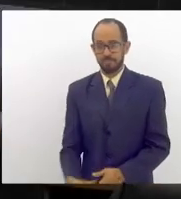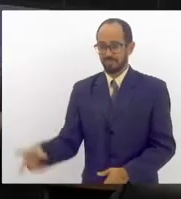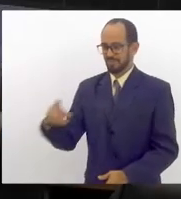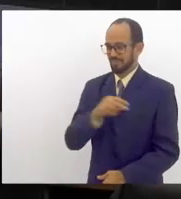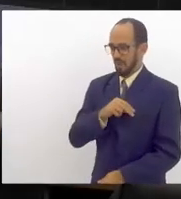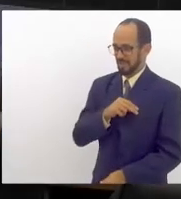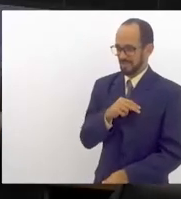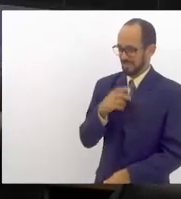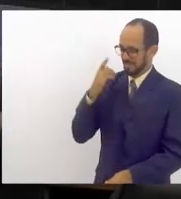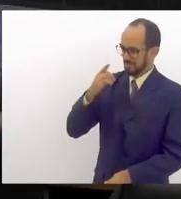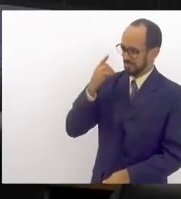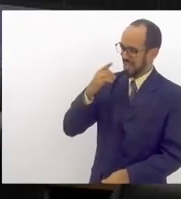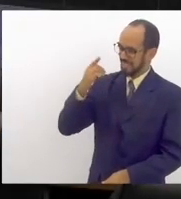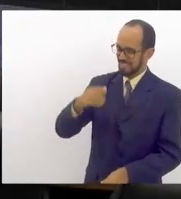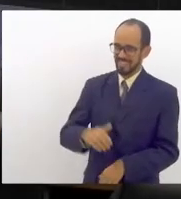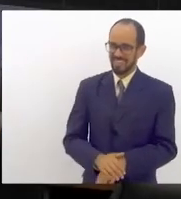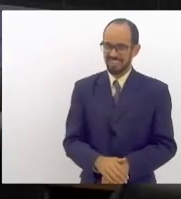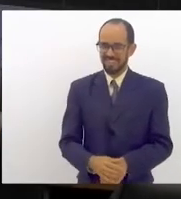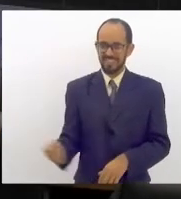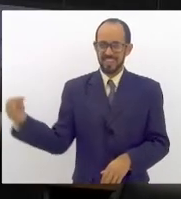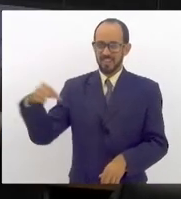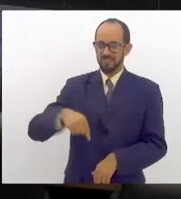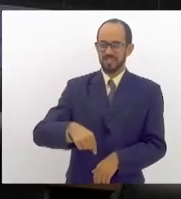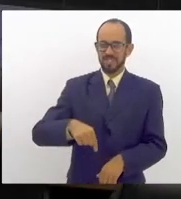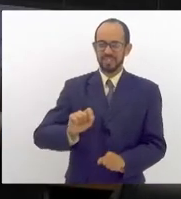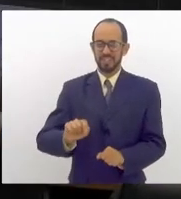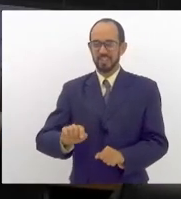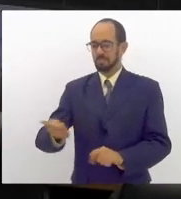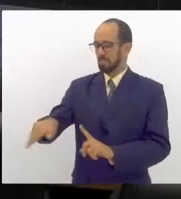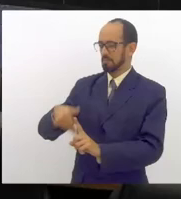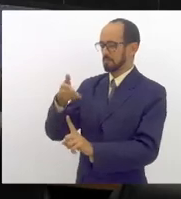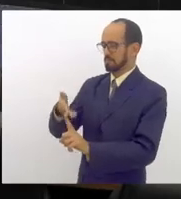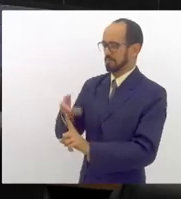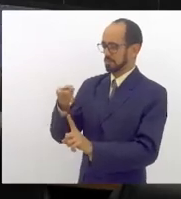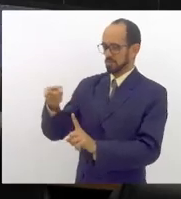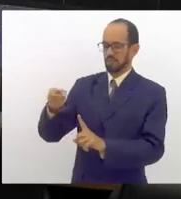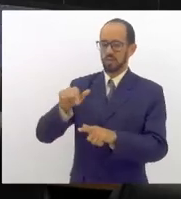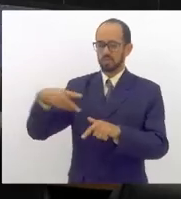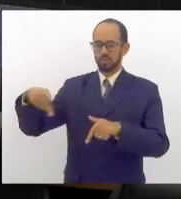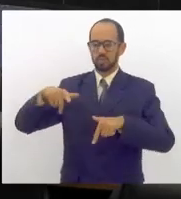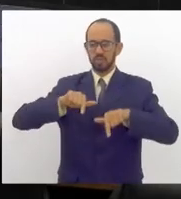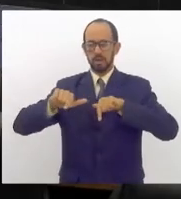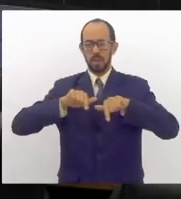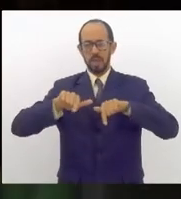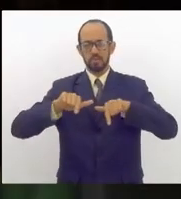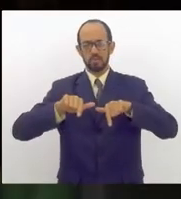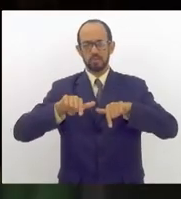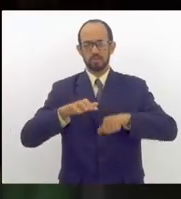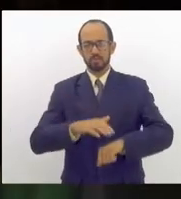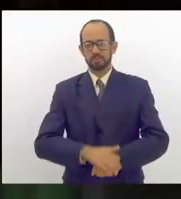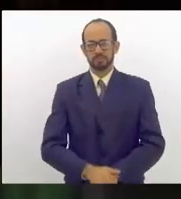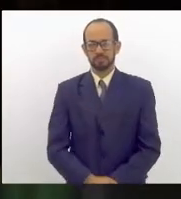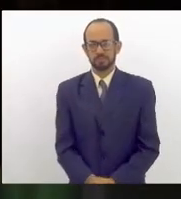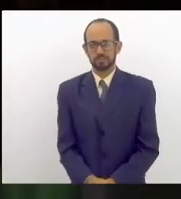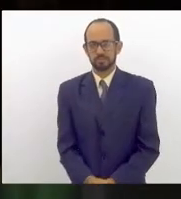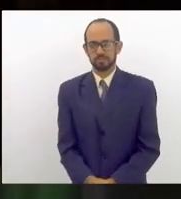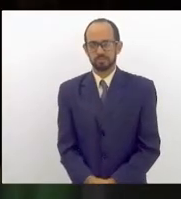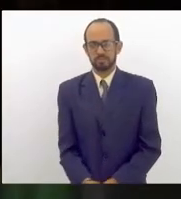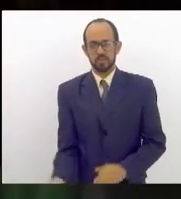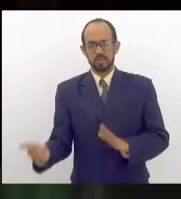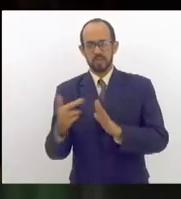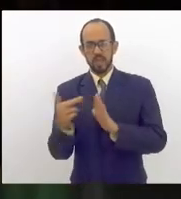deputada eu vim aqui para prestigiar o seu trabalho esse